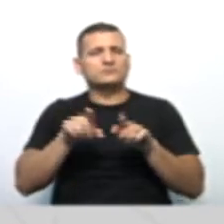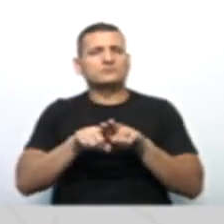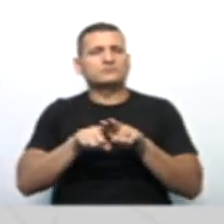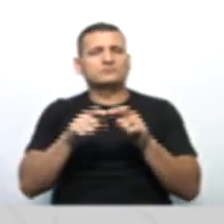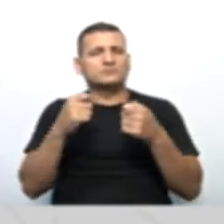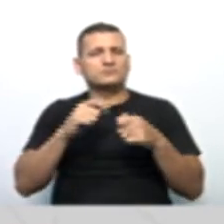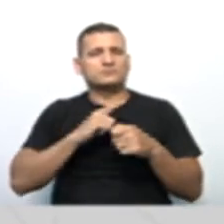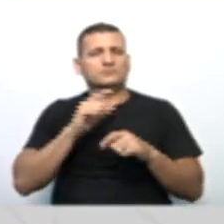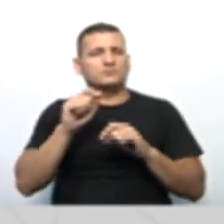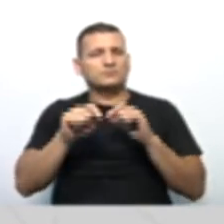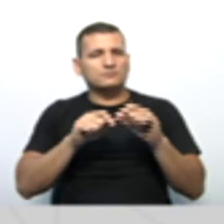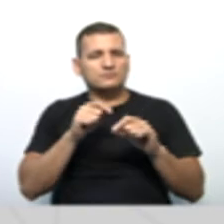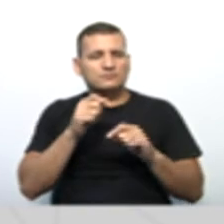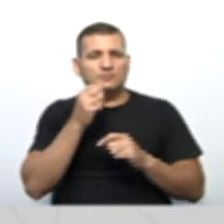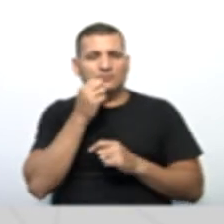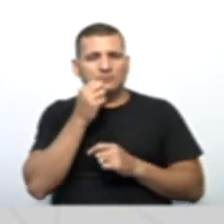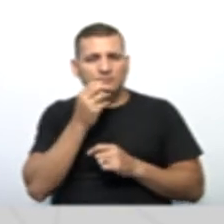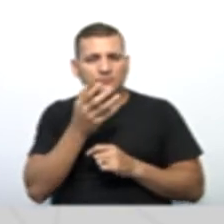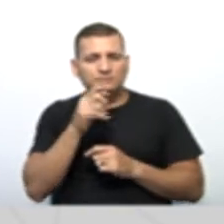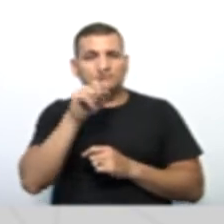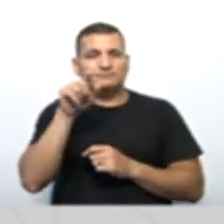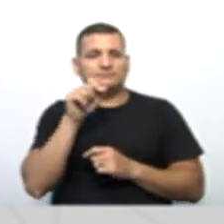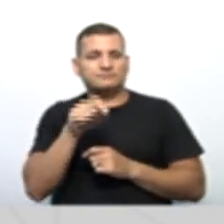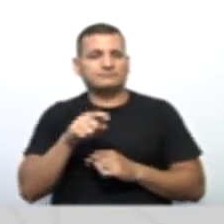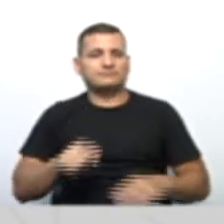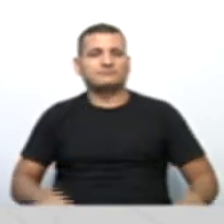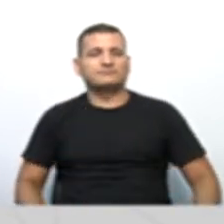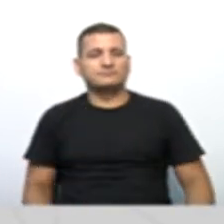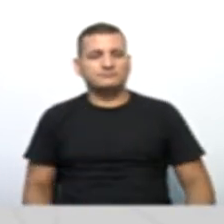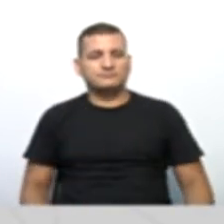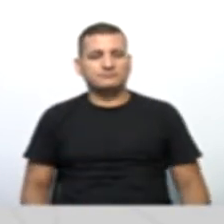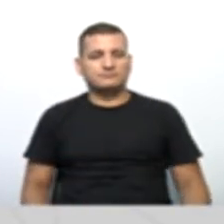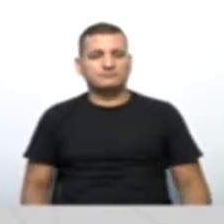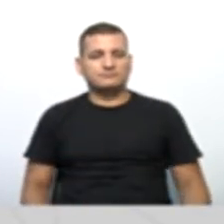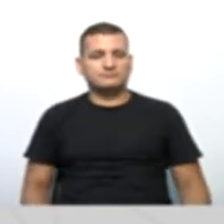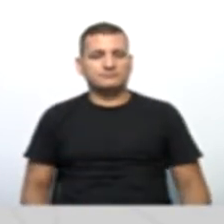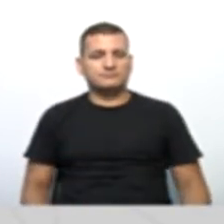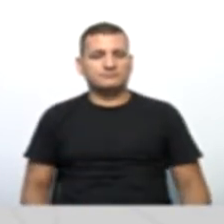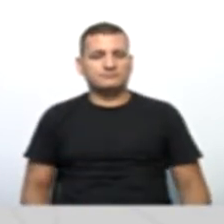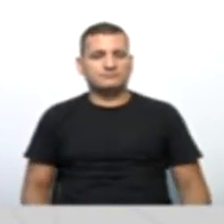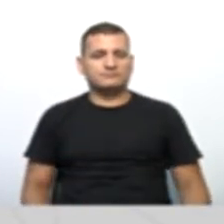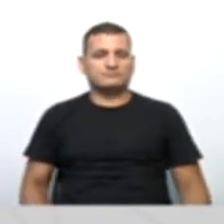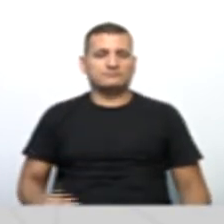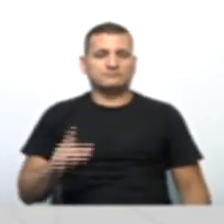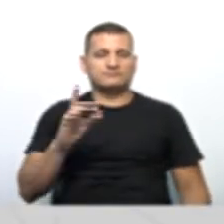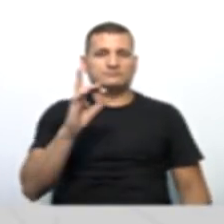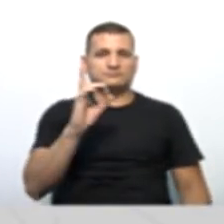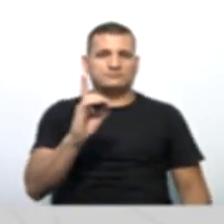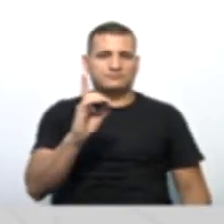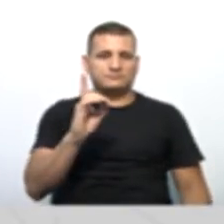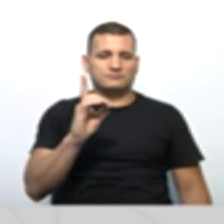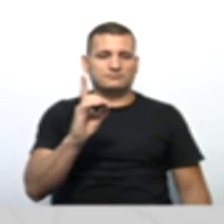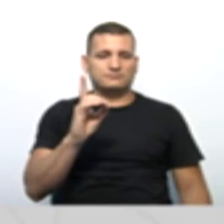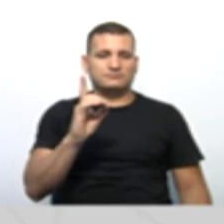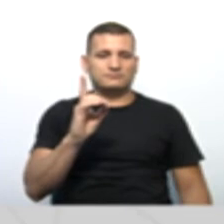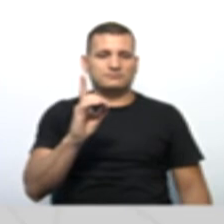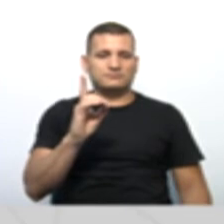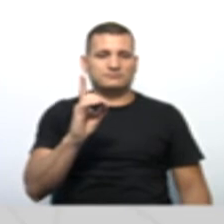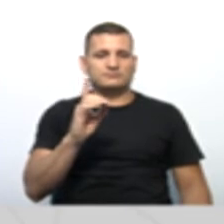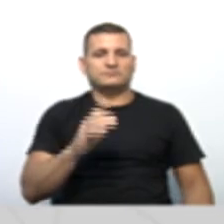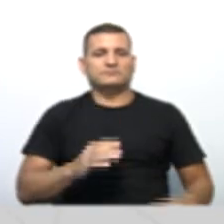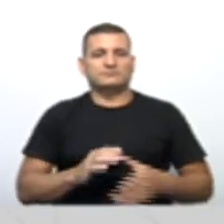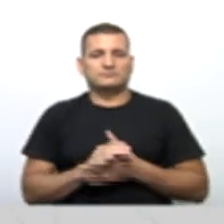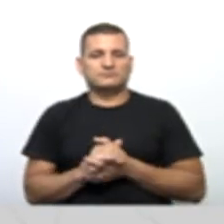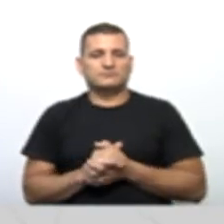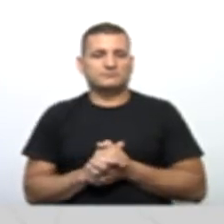que o pessoal colocou em campo três só colocou alternativa de aluna camila espigão d'oeste